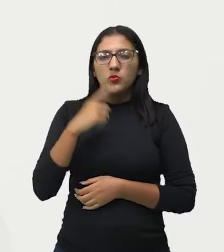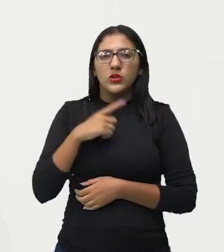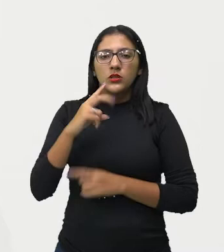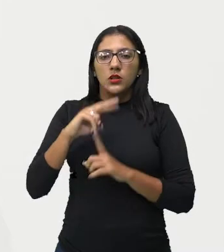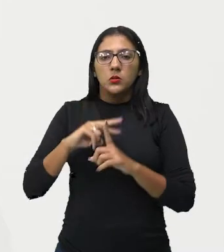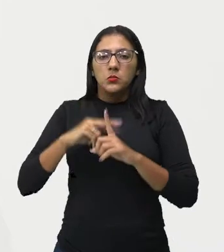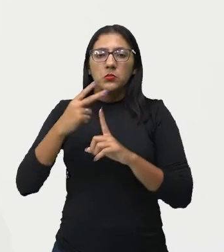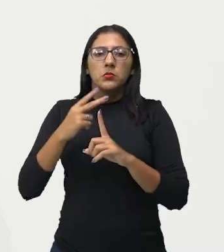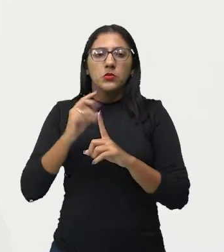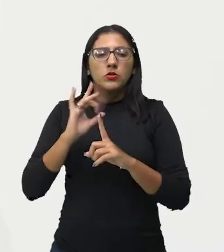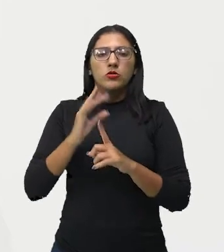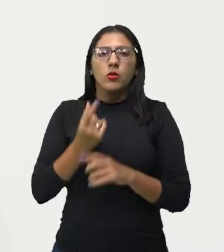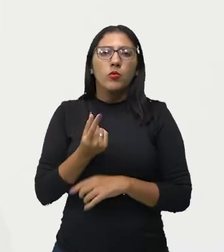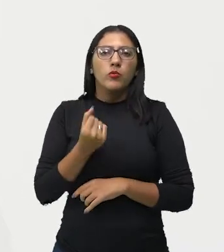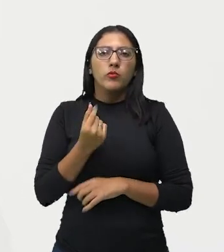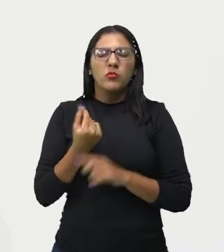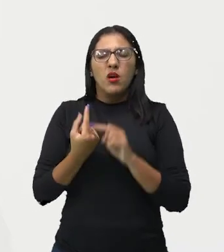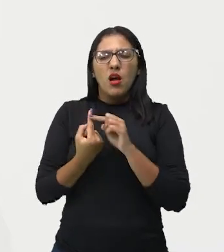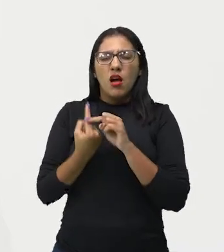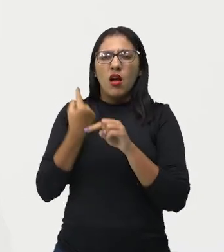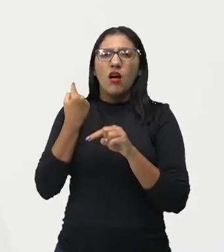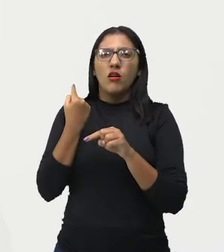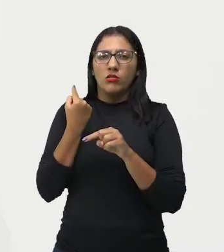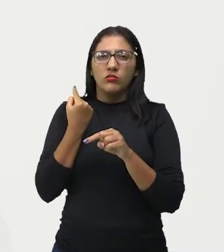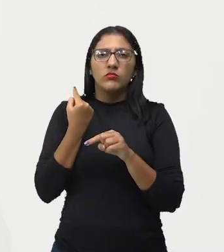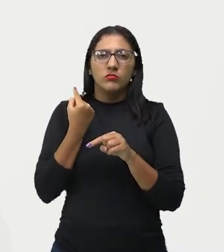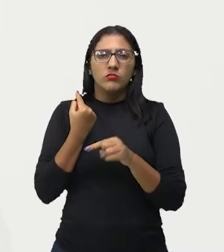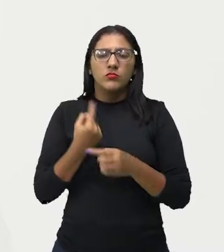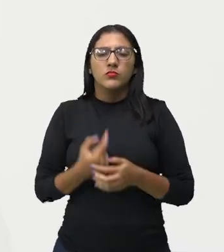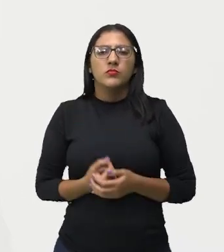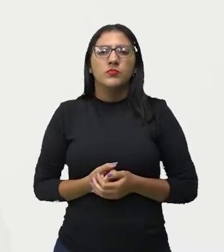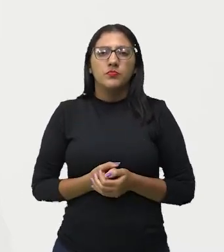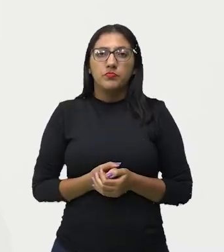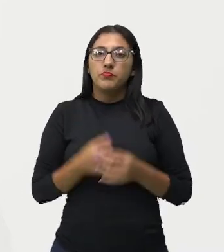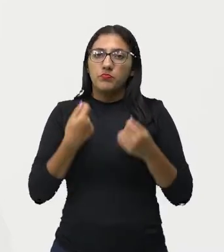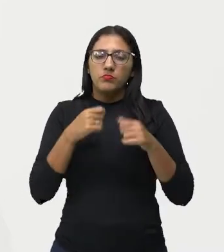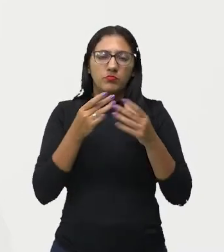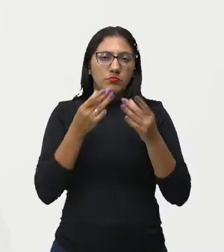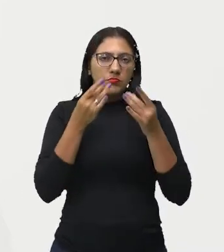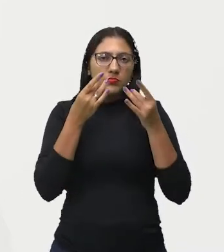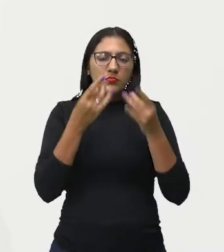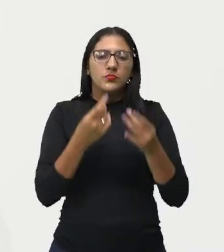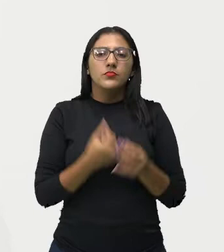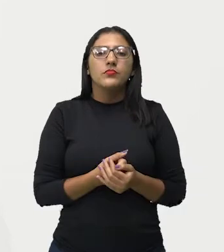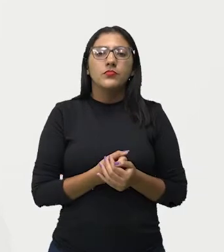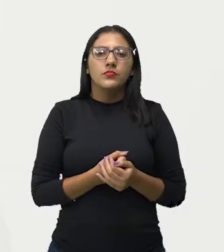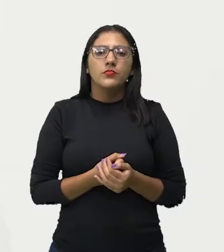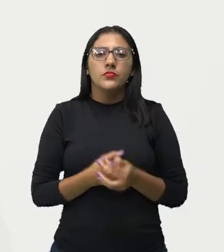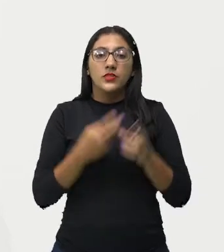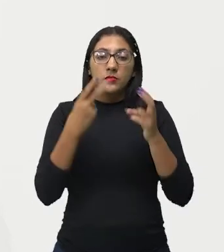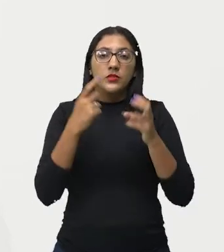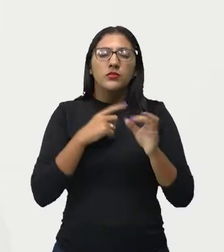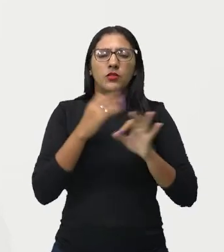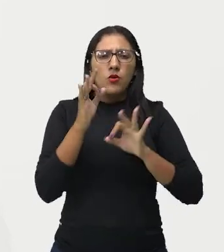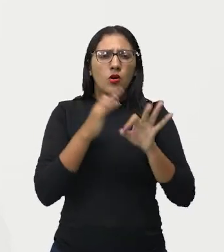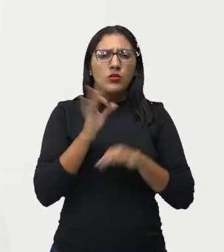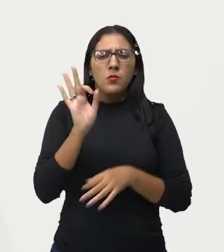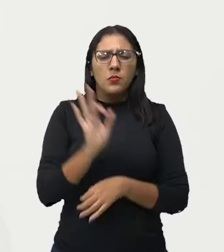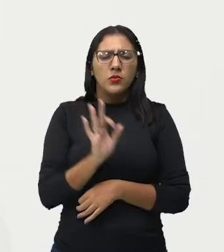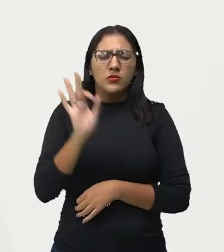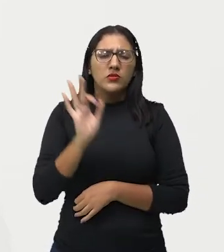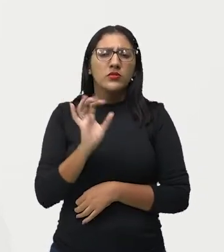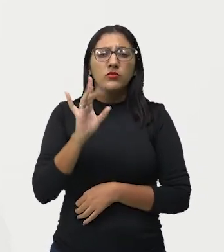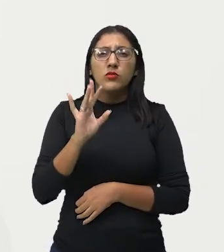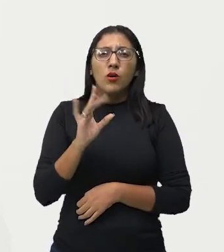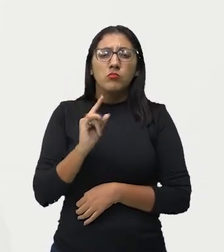incide somente sobre o valor inicial. Beleza? Tem que ficar atento. Perceba que nós calculamos uma porcentagem apenas do